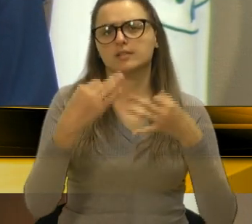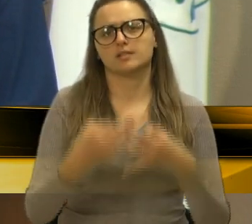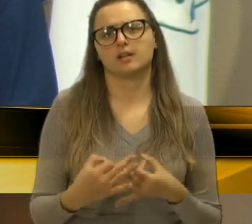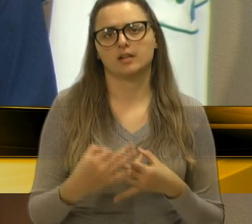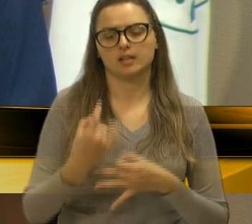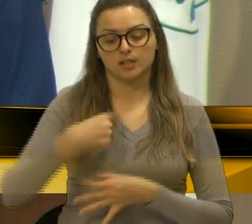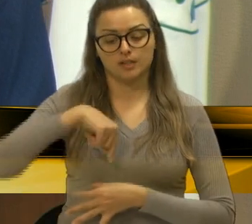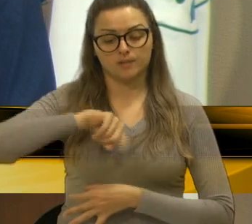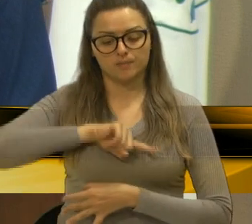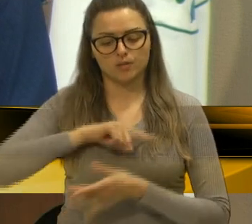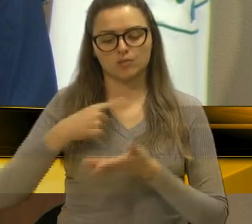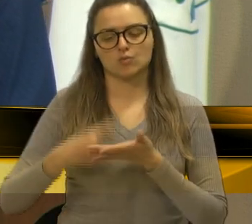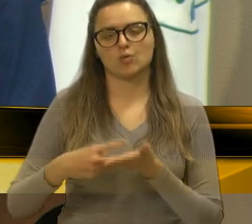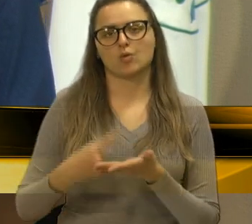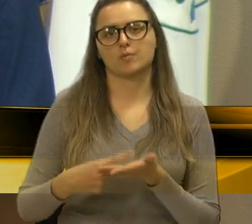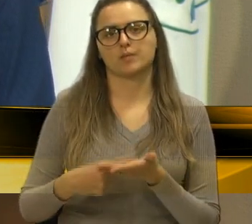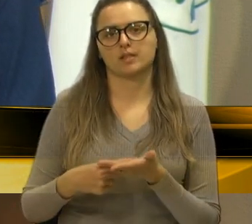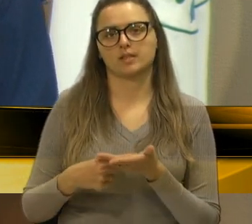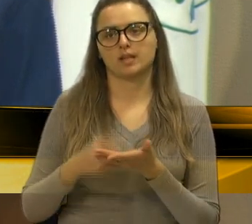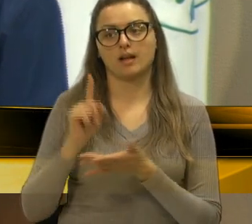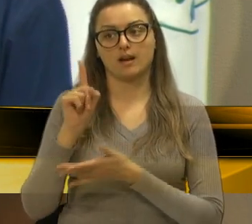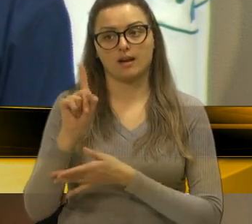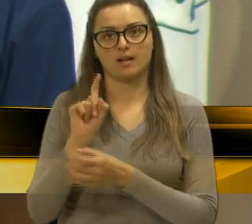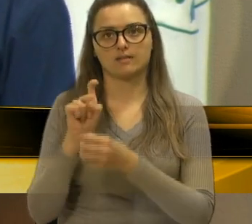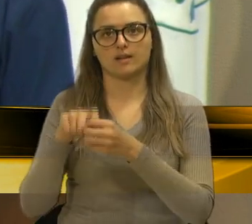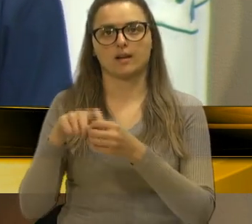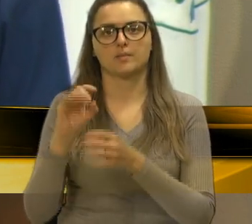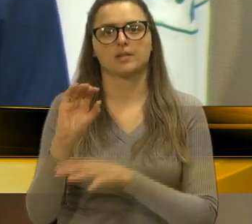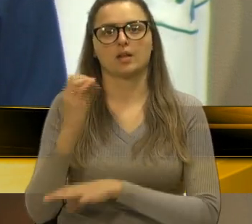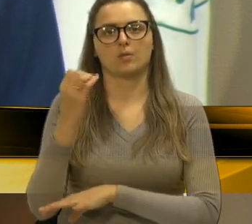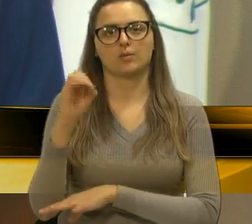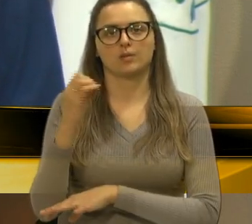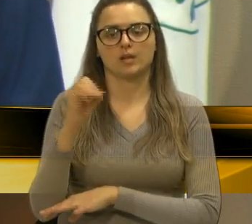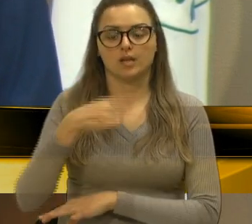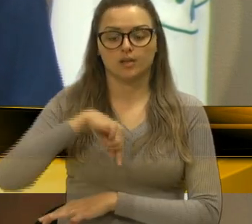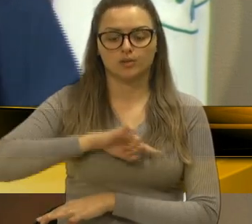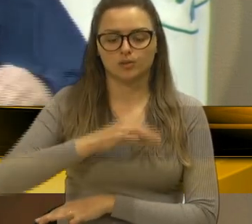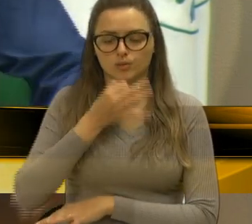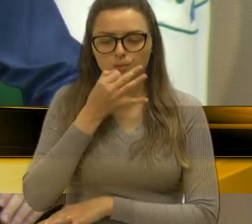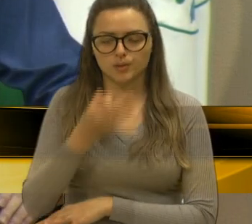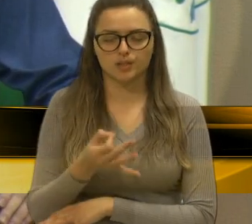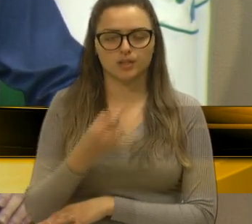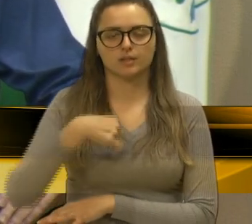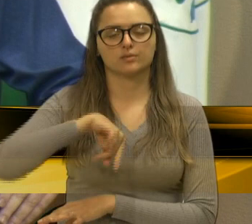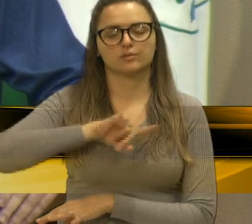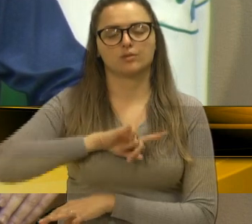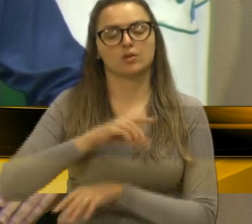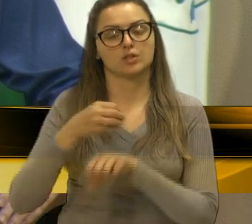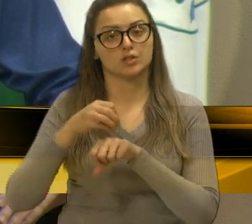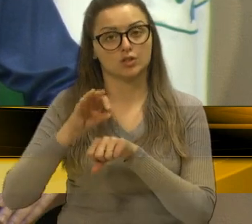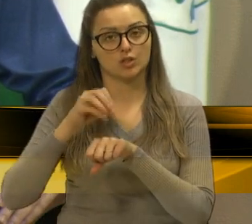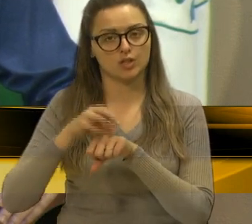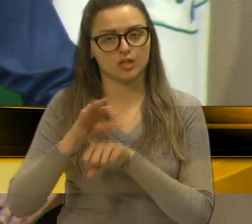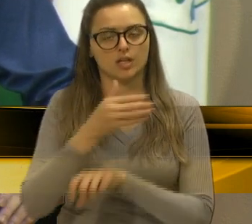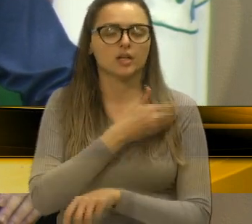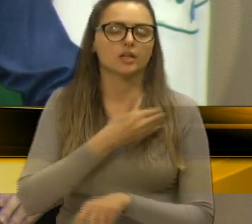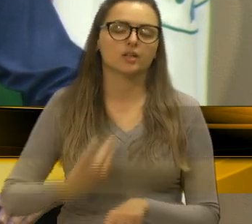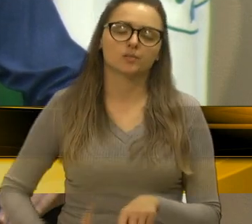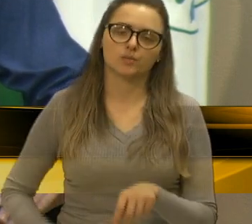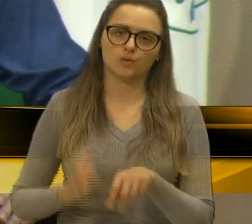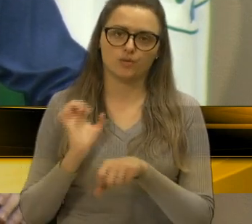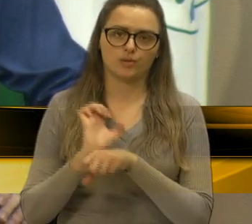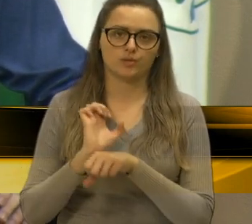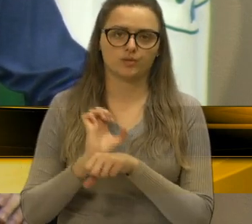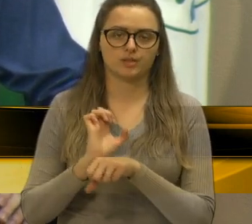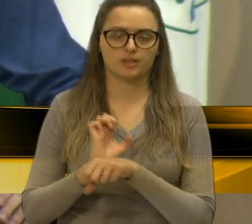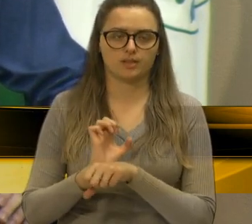ele na capital Porto Alegre, dando a nossa opinião, dando a nossa sugestão ao governo do estado